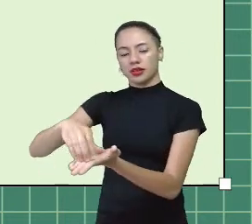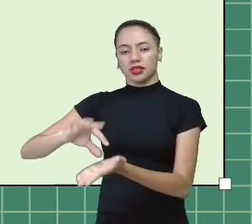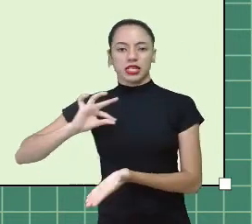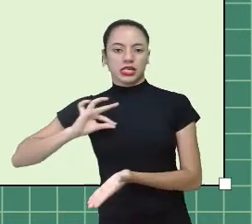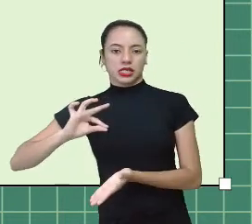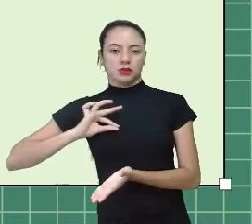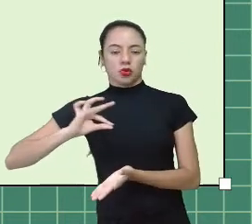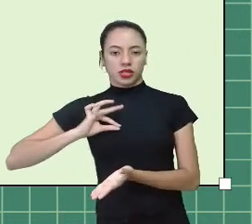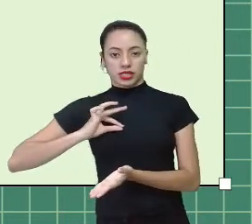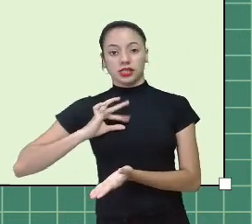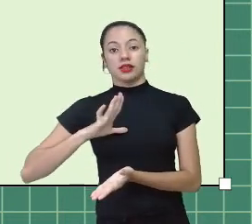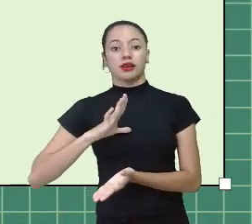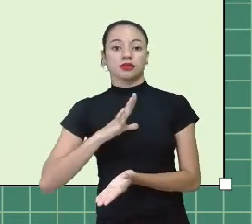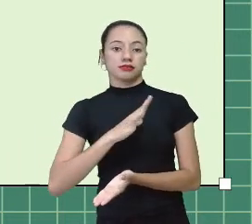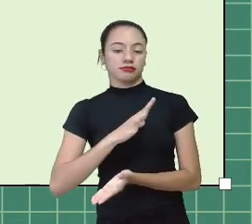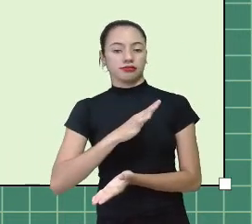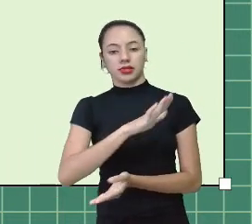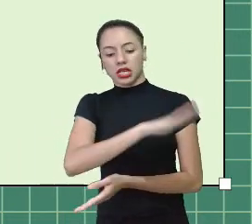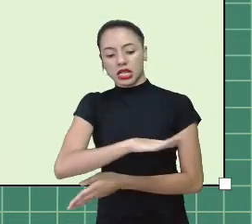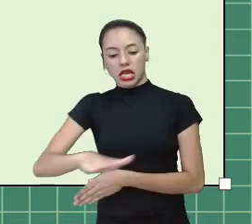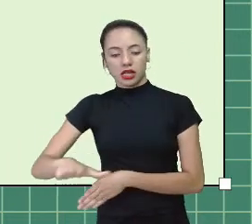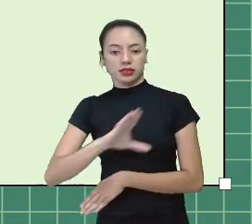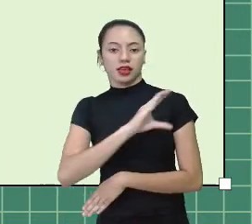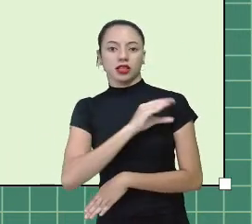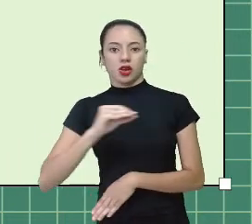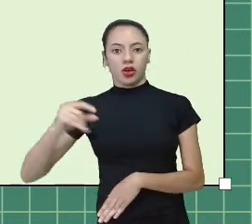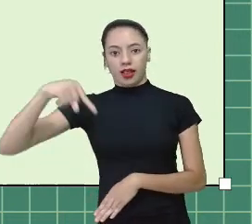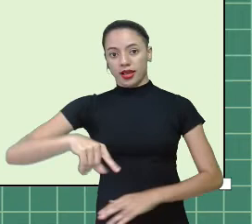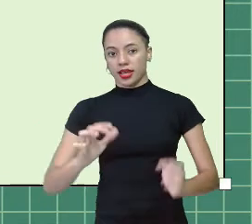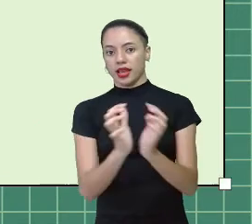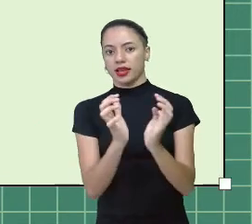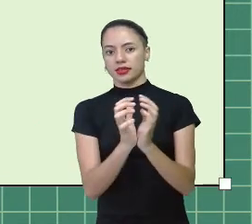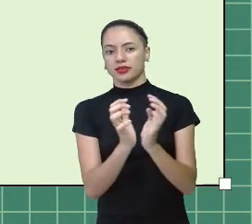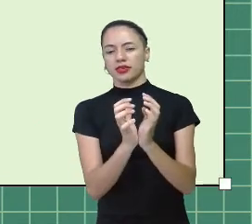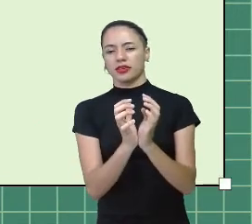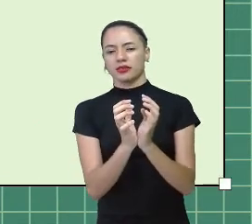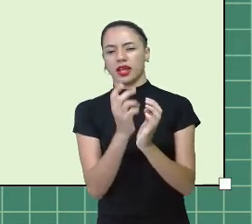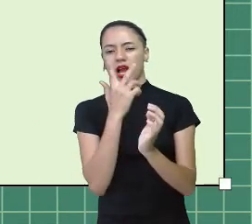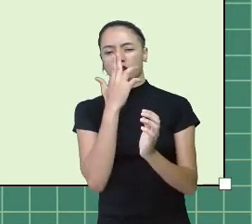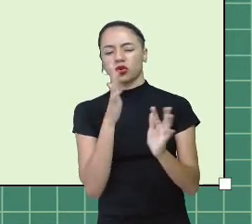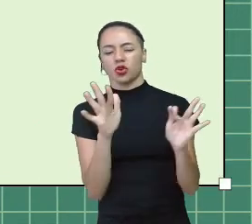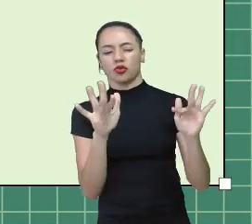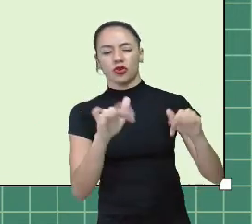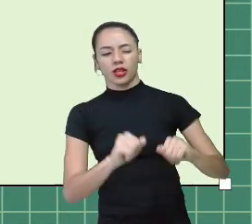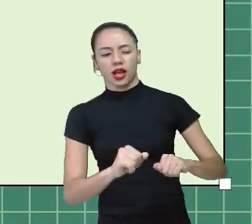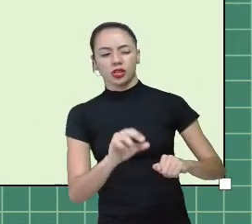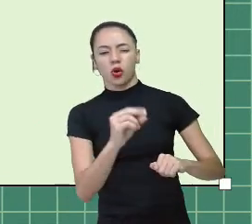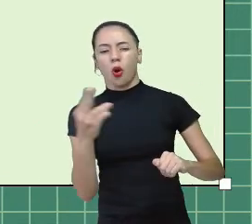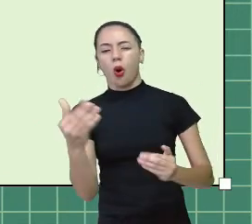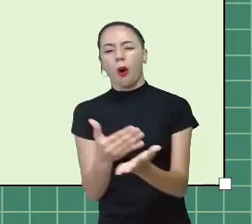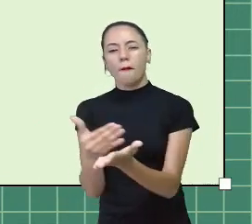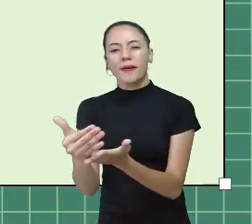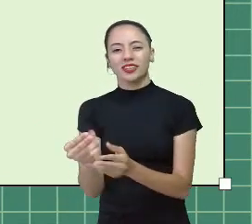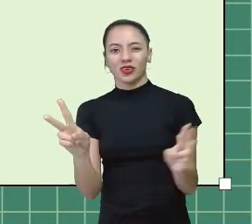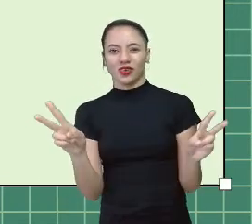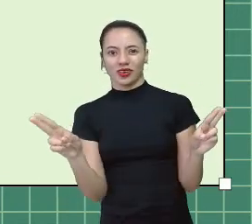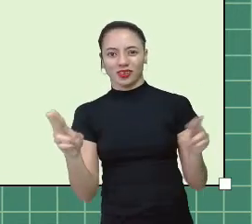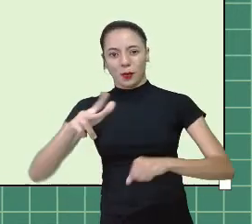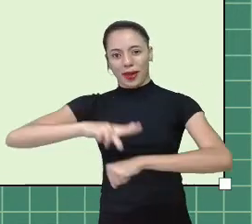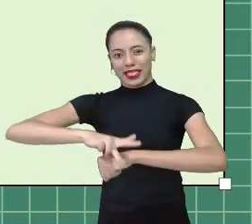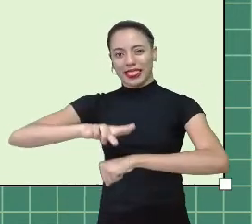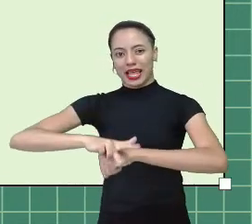do Adolescente. Né? Aqui em Recife fica ali no finalzinho, no comecinho da Caxangá, ali perto da Madalena.